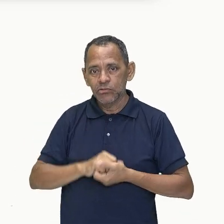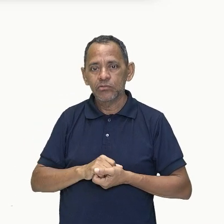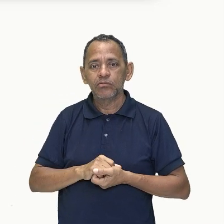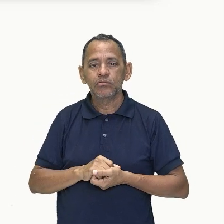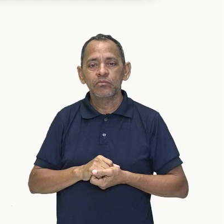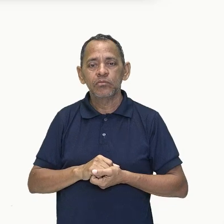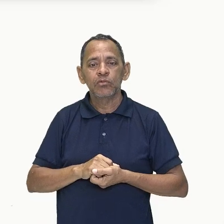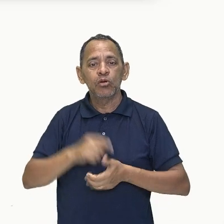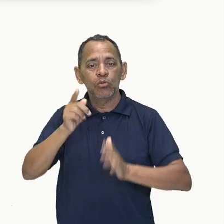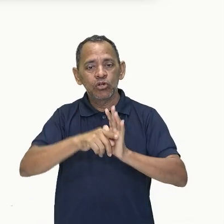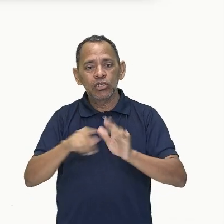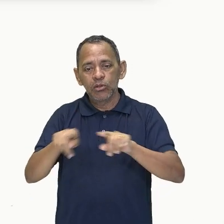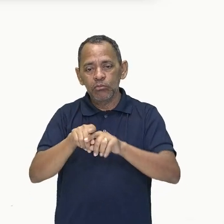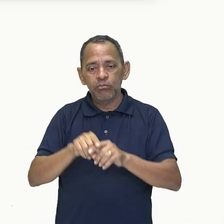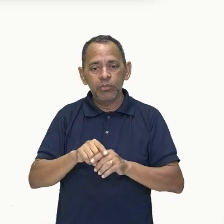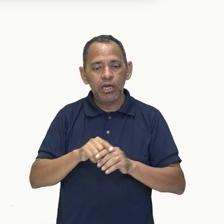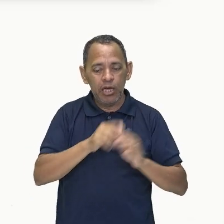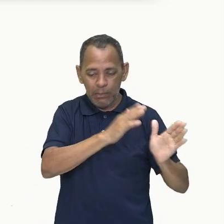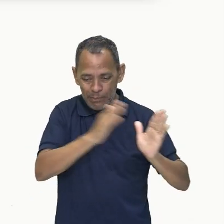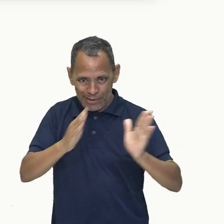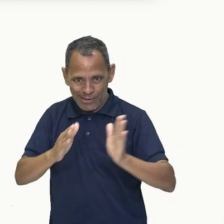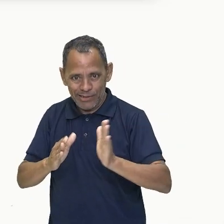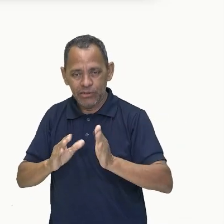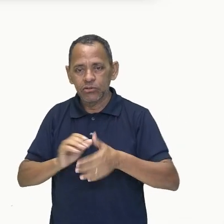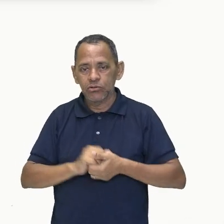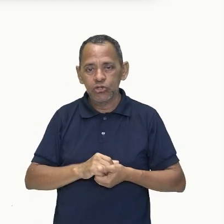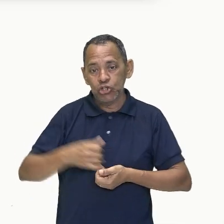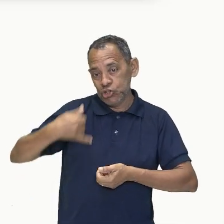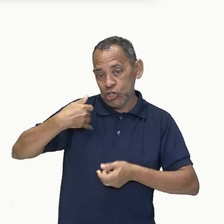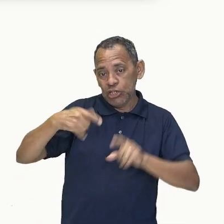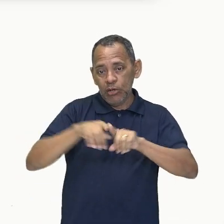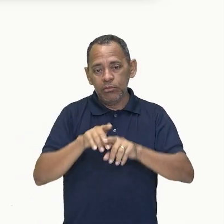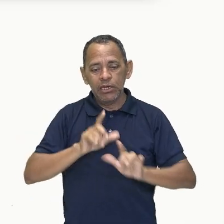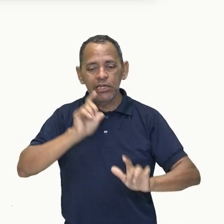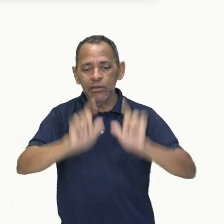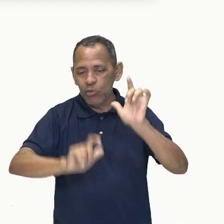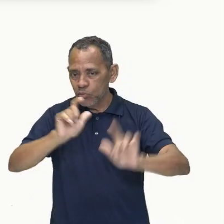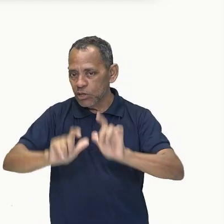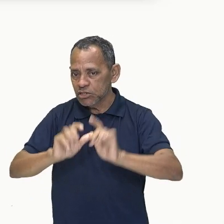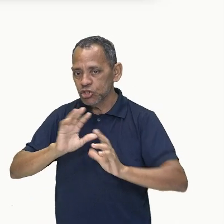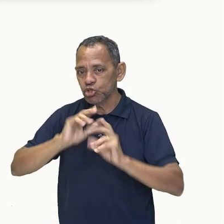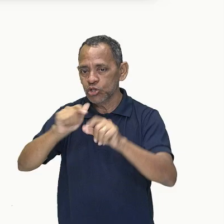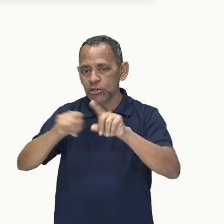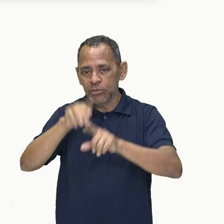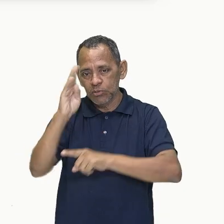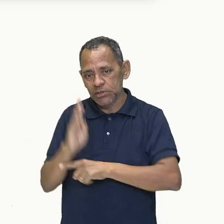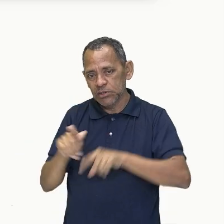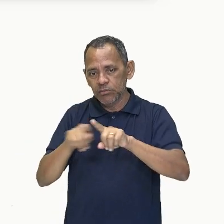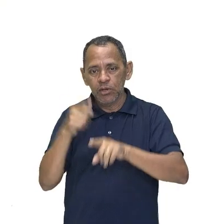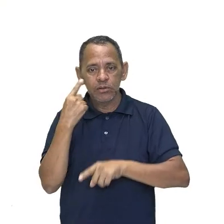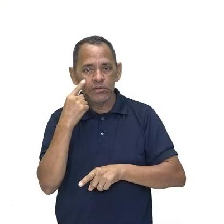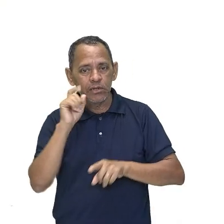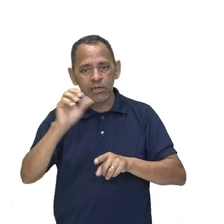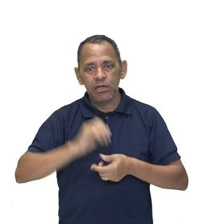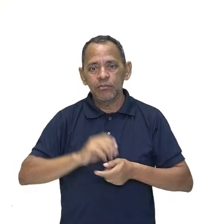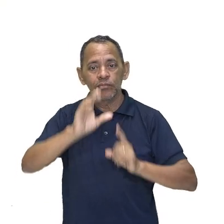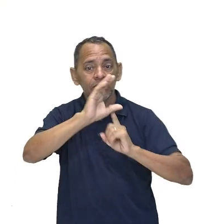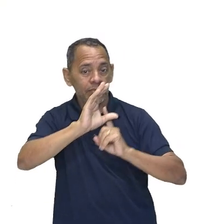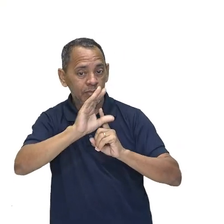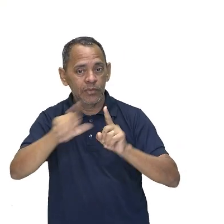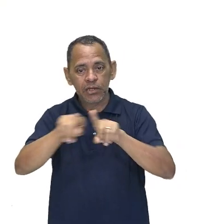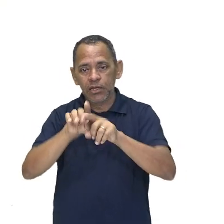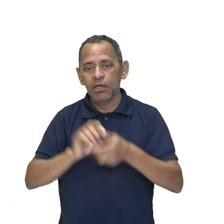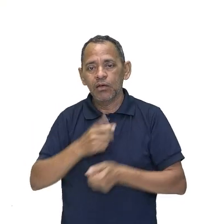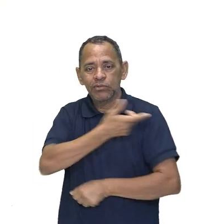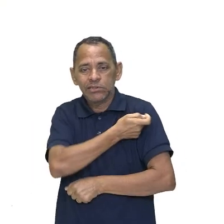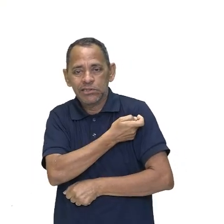faixas etárias para toda a população brasileira, certo? Então vamos observar aí o calendário de vacinação.